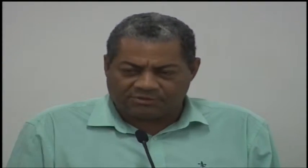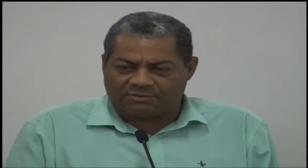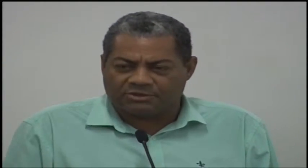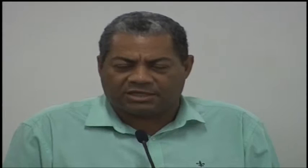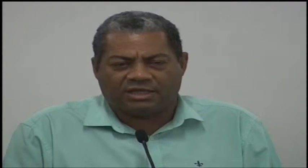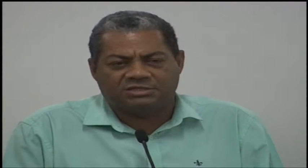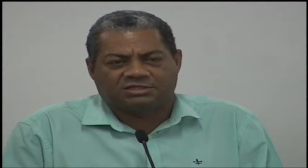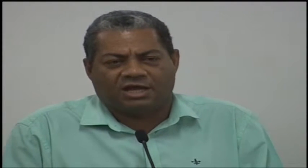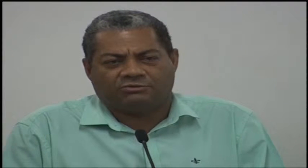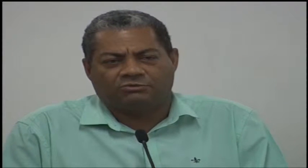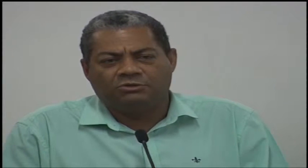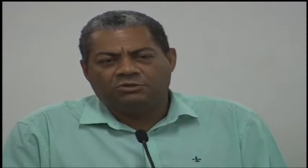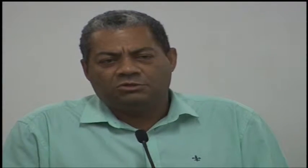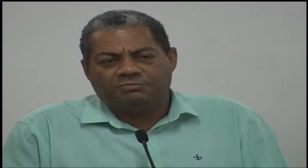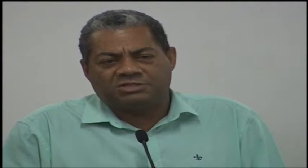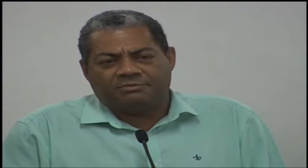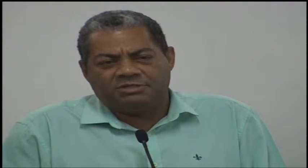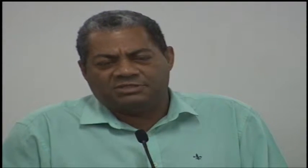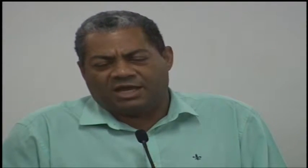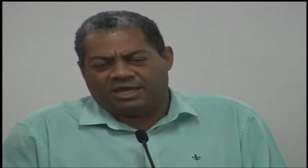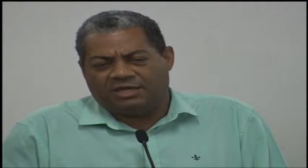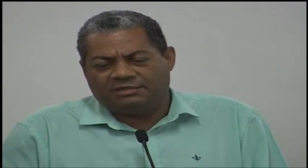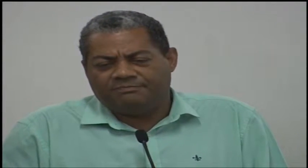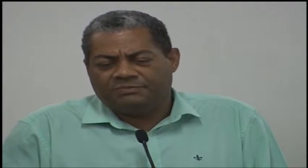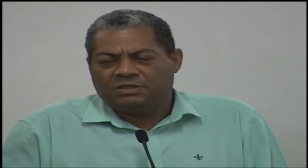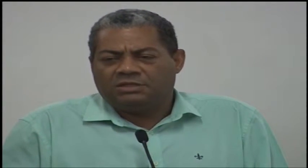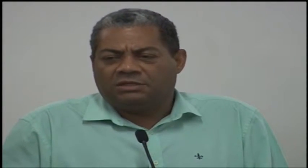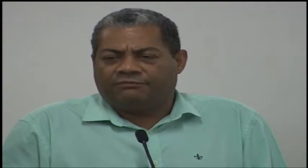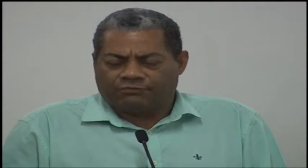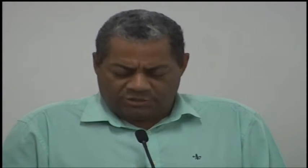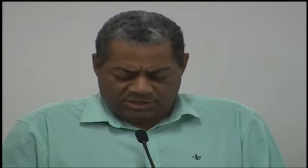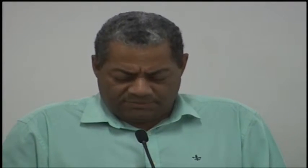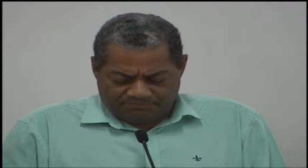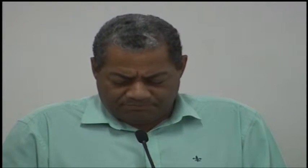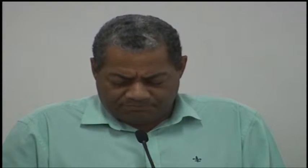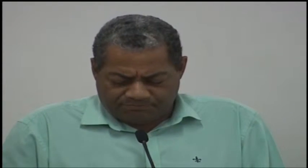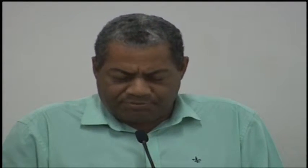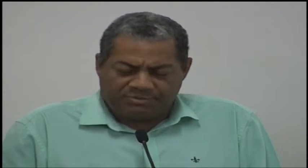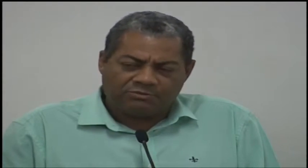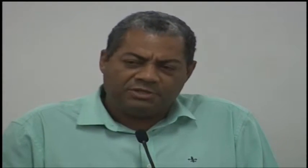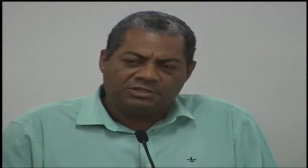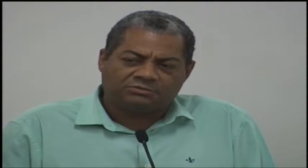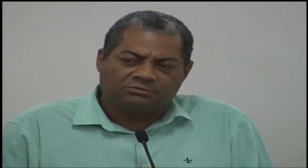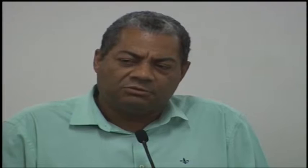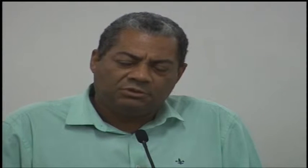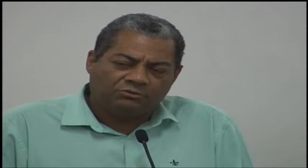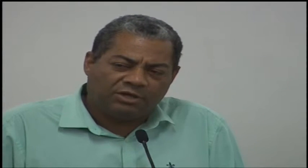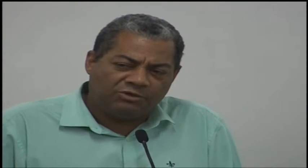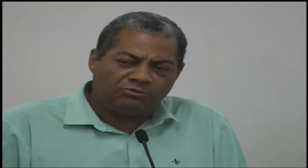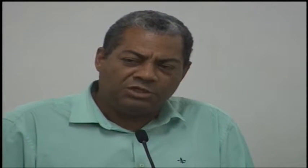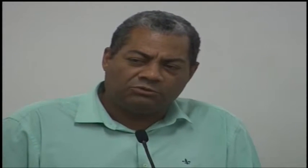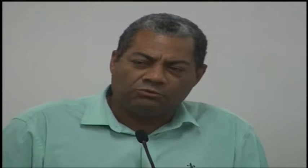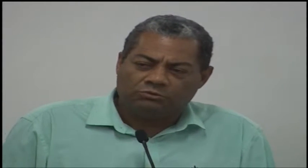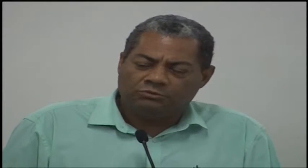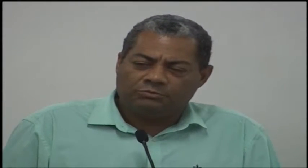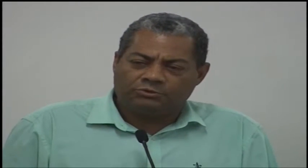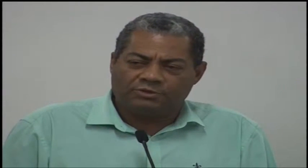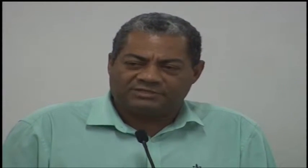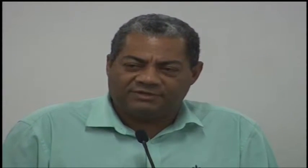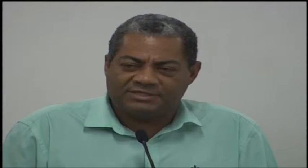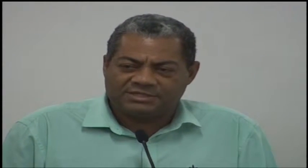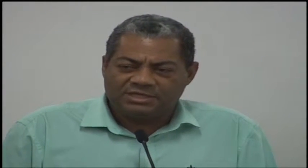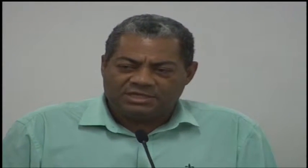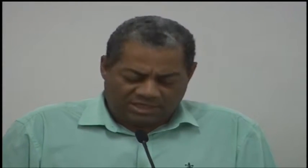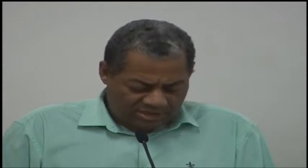vereadores, eu lembro daquele ditado Benjamin Disraeli, que foi primeiro-ministro do Reino Unido por